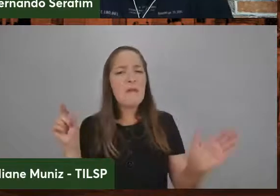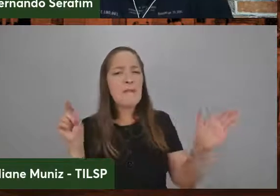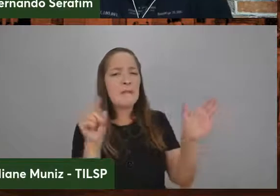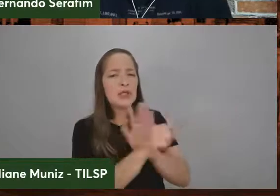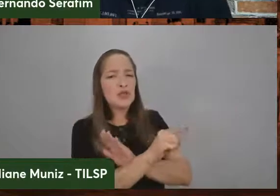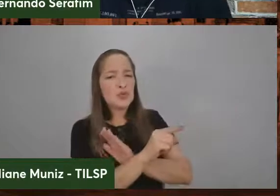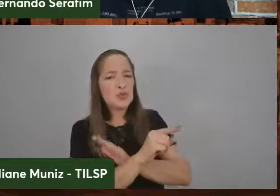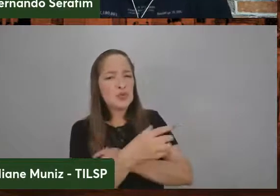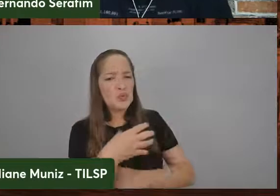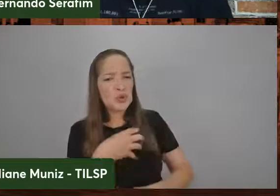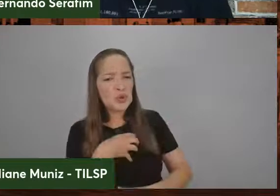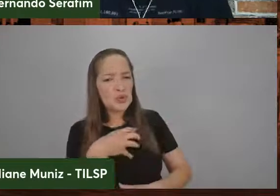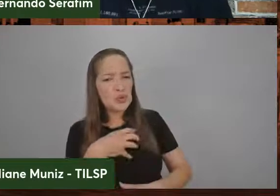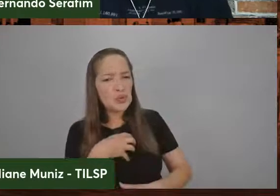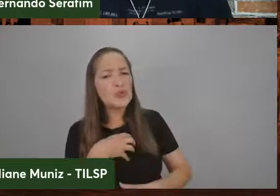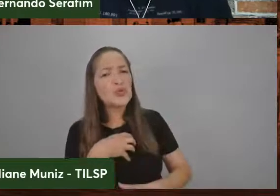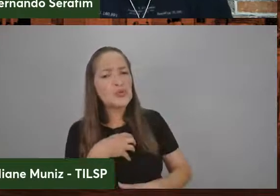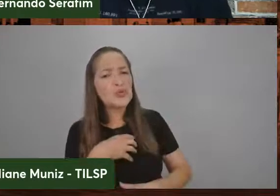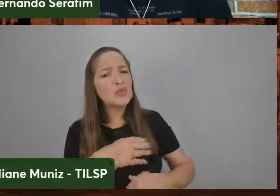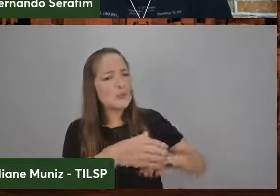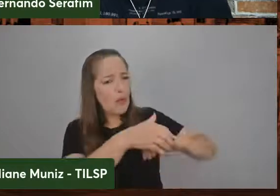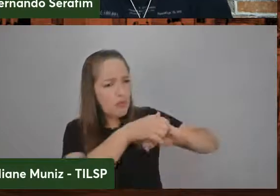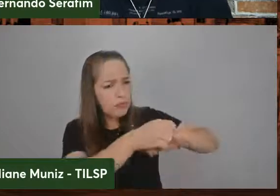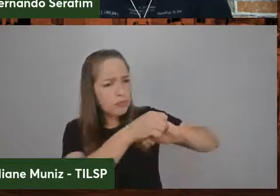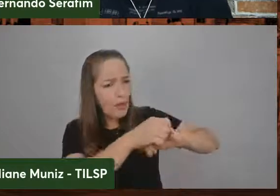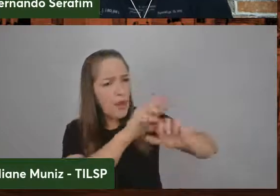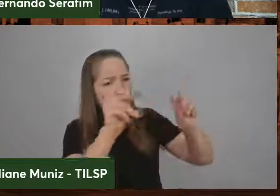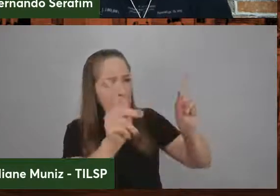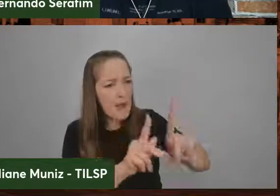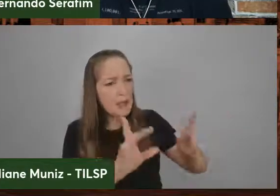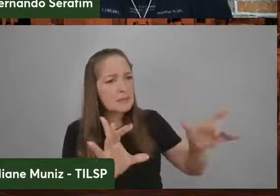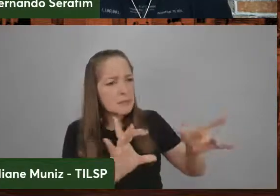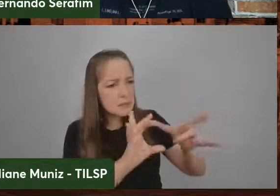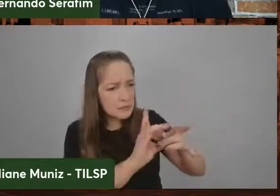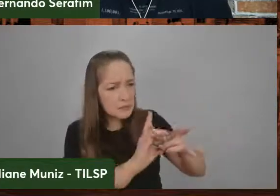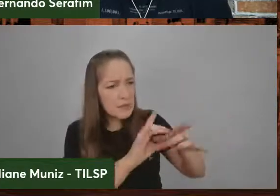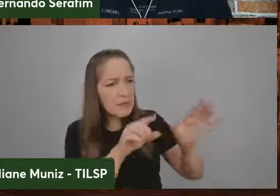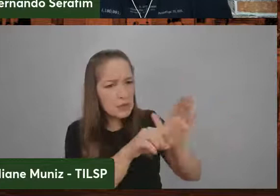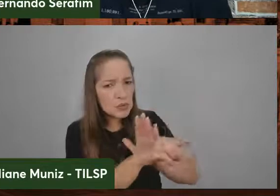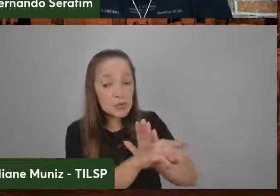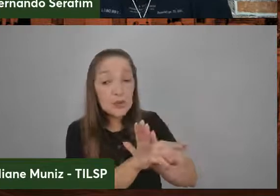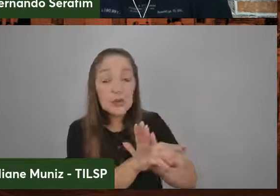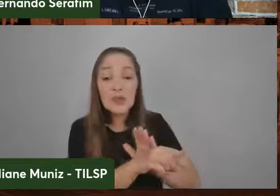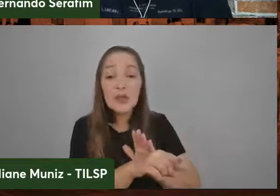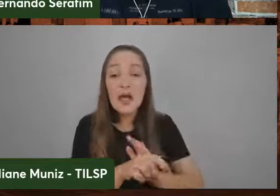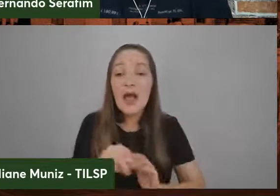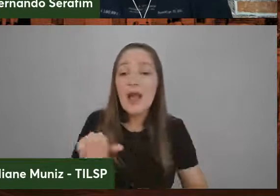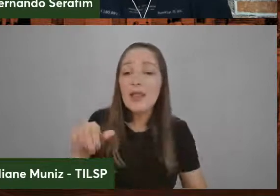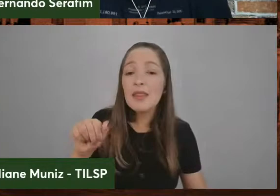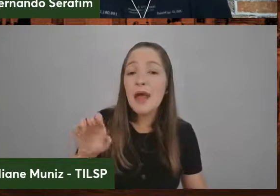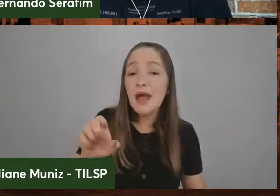se os filhos fizeram as pazes, e, se eu não me engano, ela diz assim para o Nael: querido Nael.